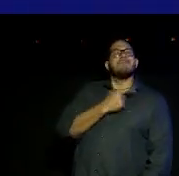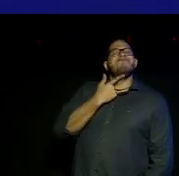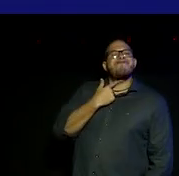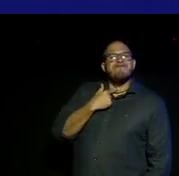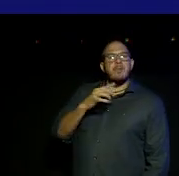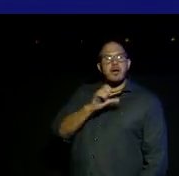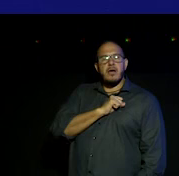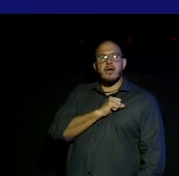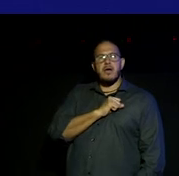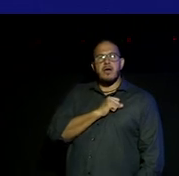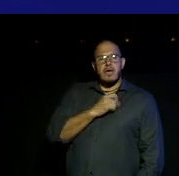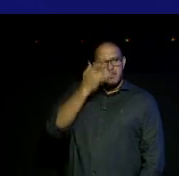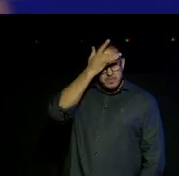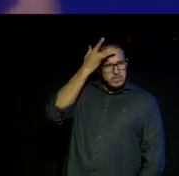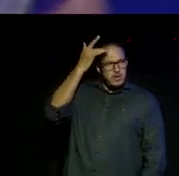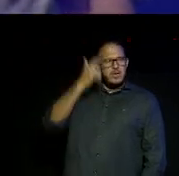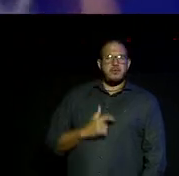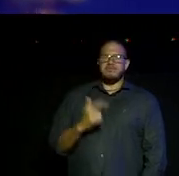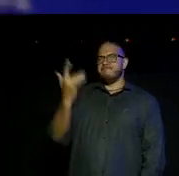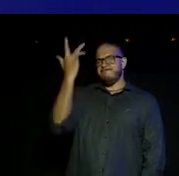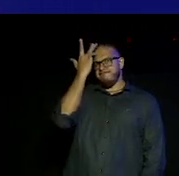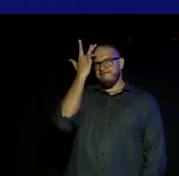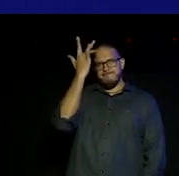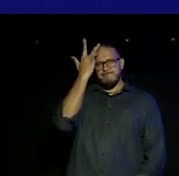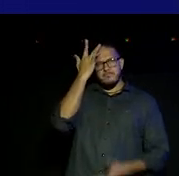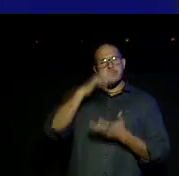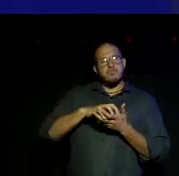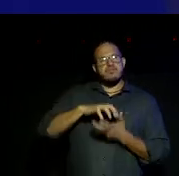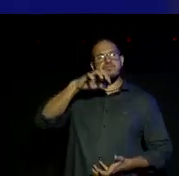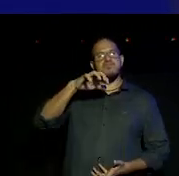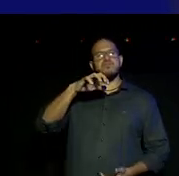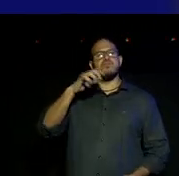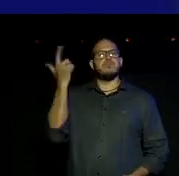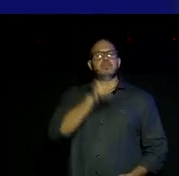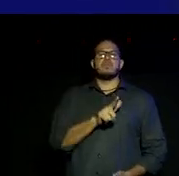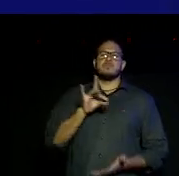amar é crescer como ser humano. Porque só assim você se garante.